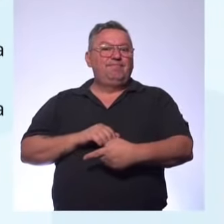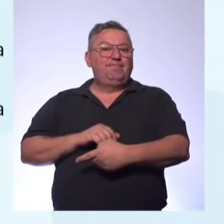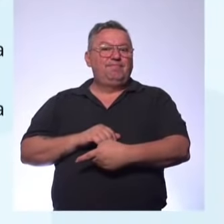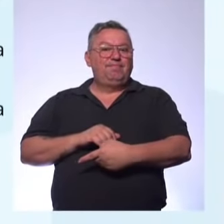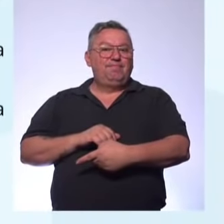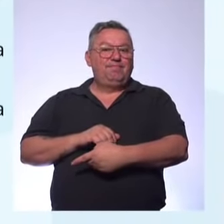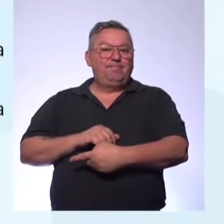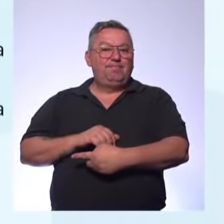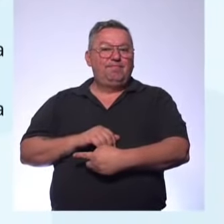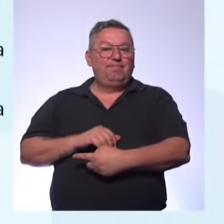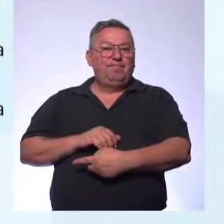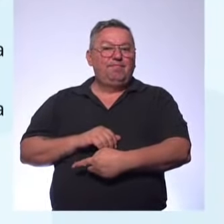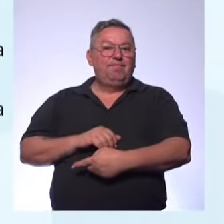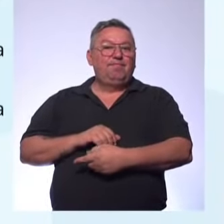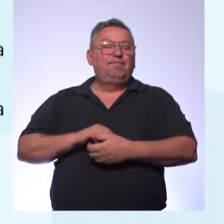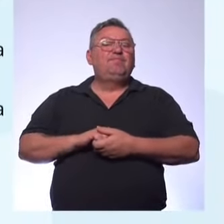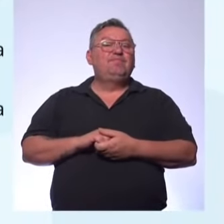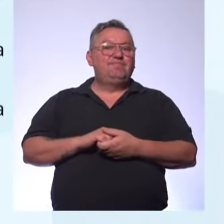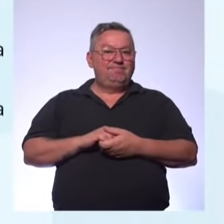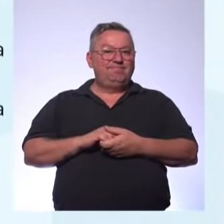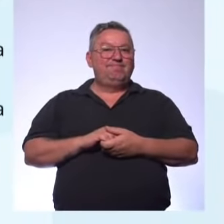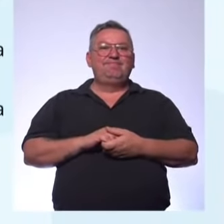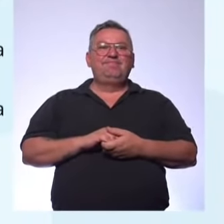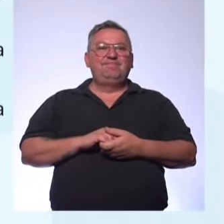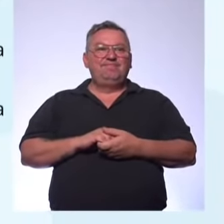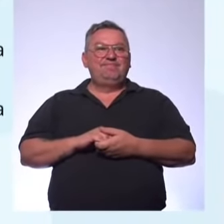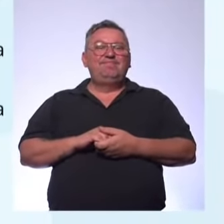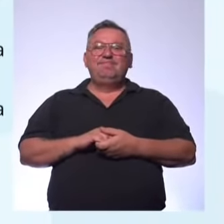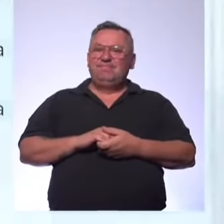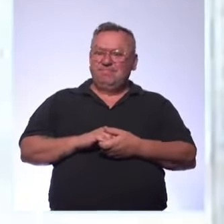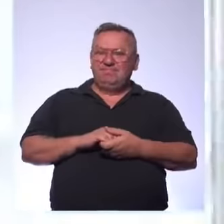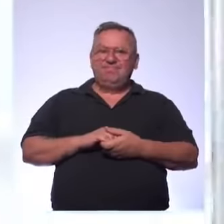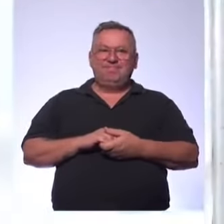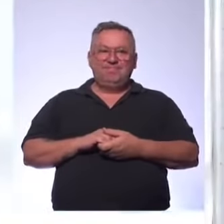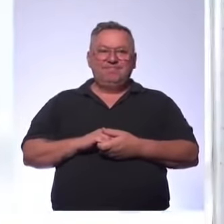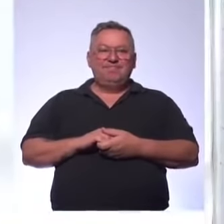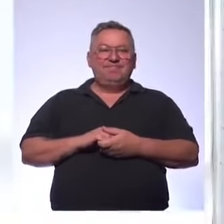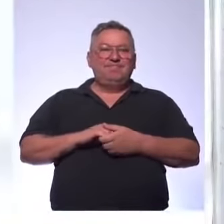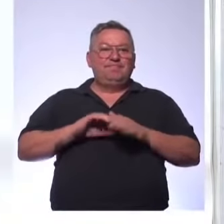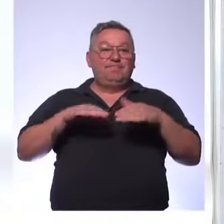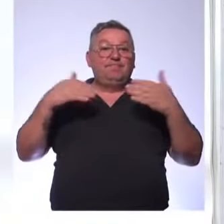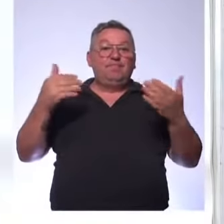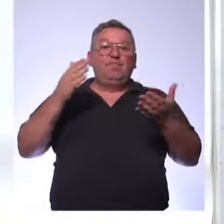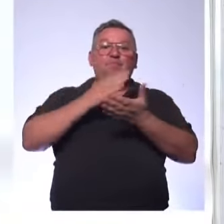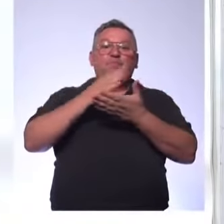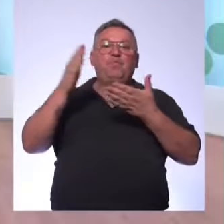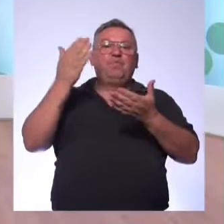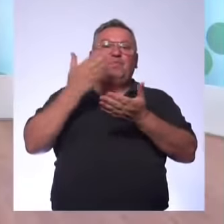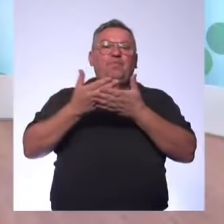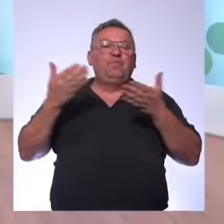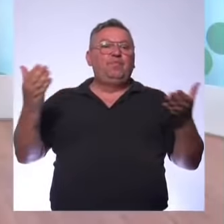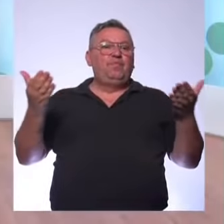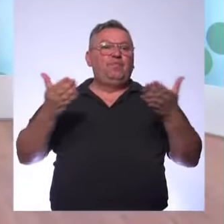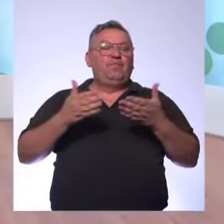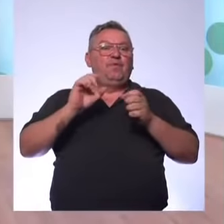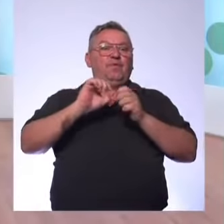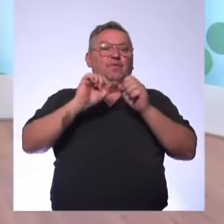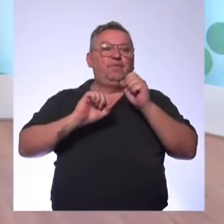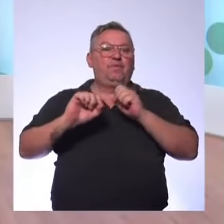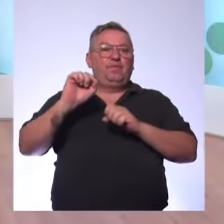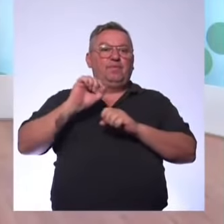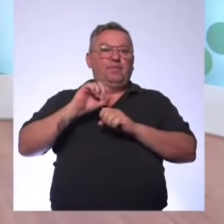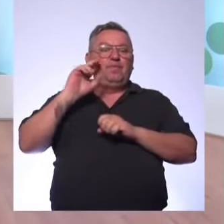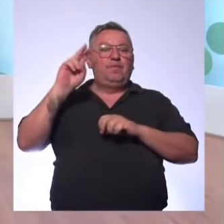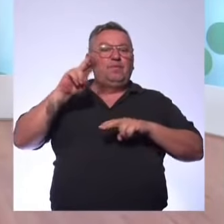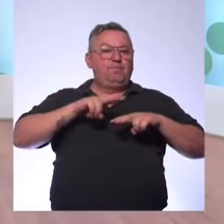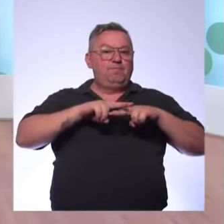scanning, cognates and others. Muito bem. Então, para começar a nossa aula de hoje, vamos fazer aqui um review